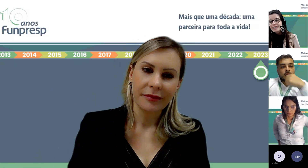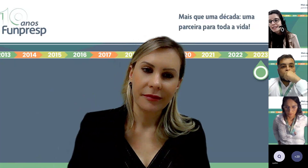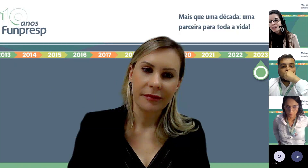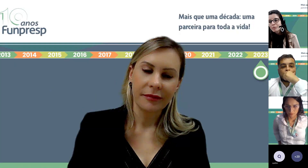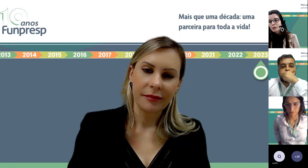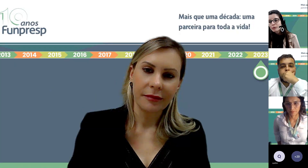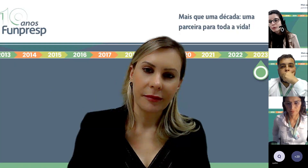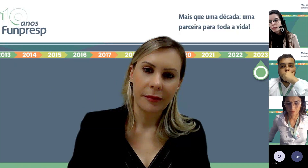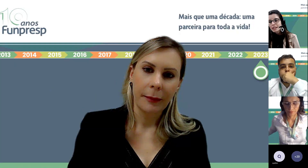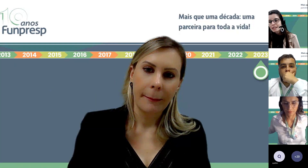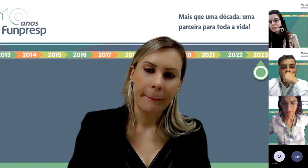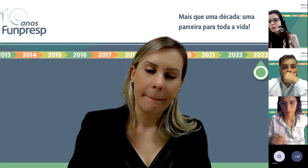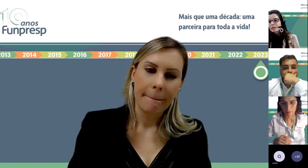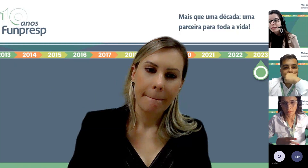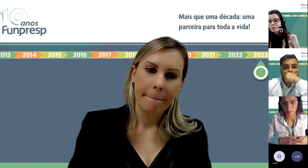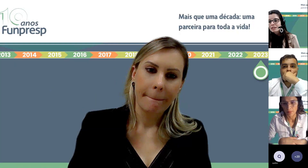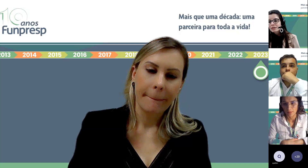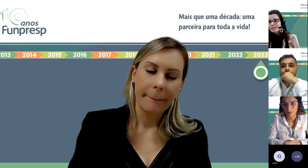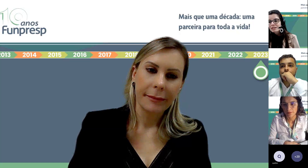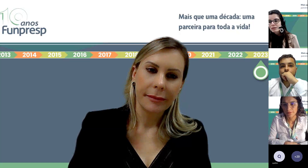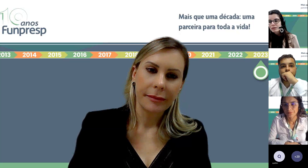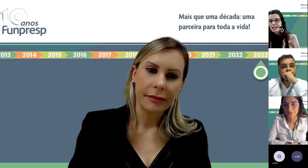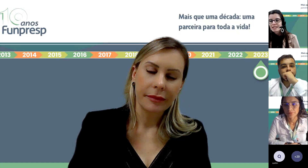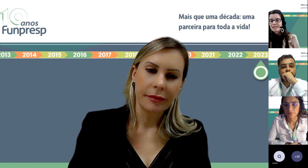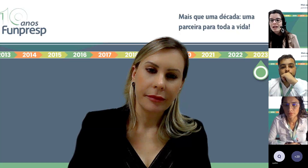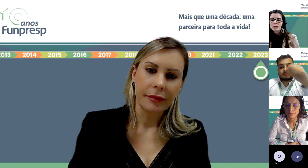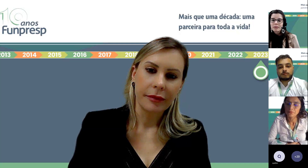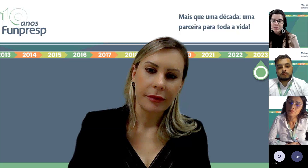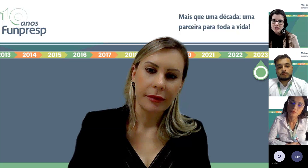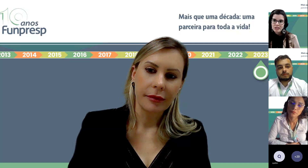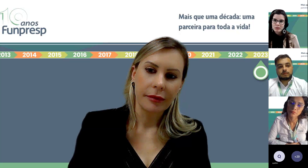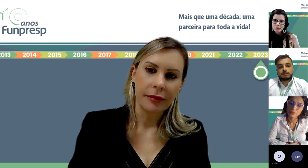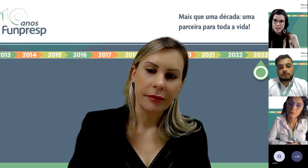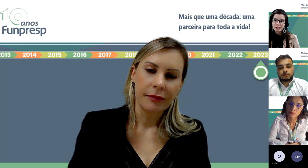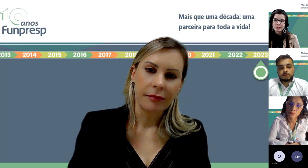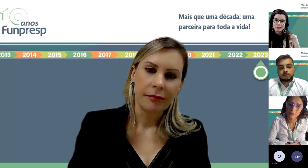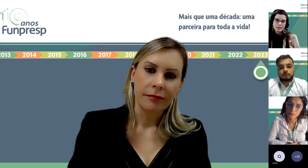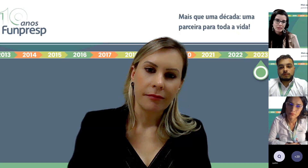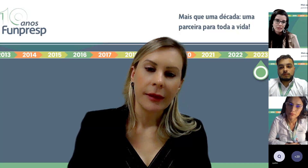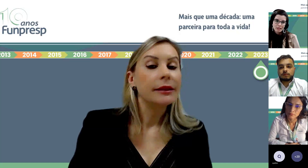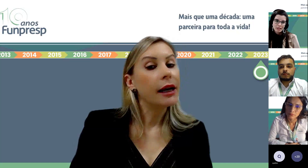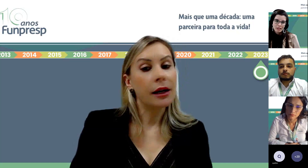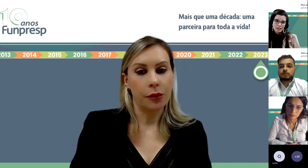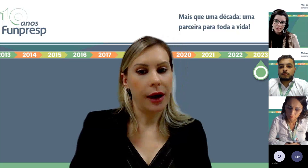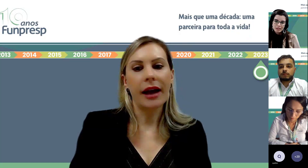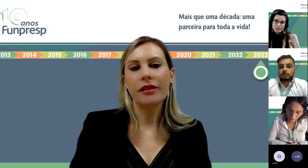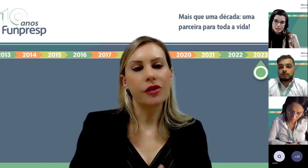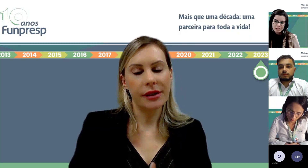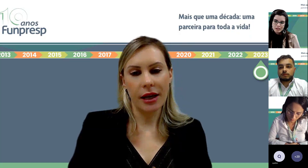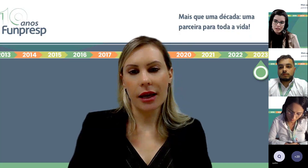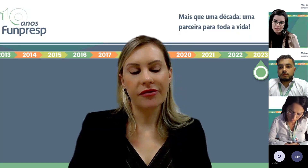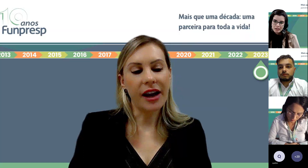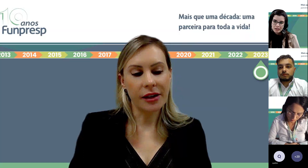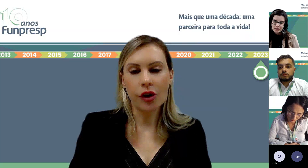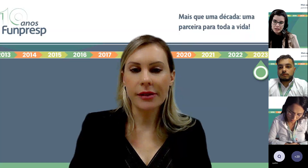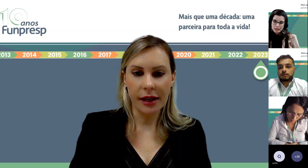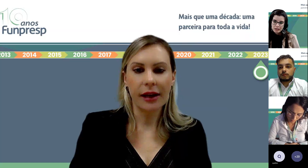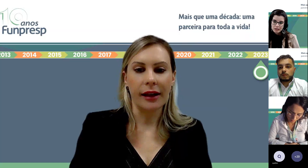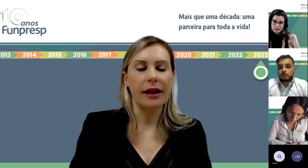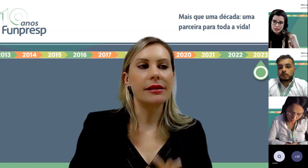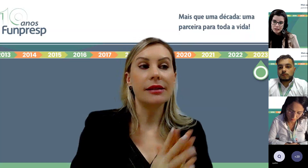A Cássia, ela perguntou: e nas contribuições adicionais, há contrapartida do governo? Não, aí você